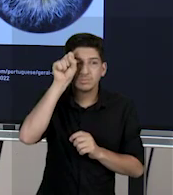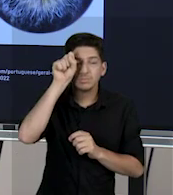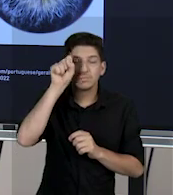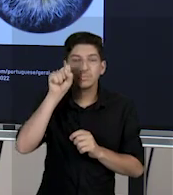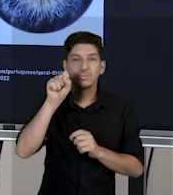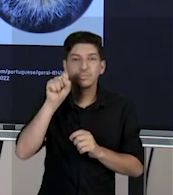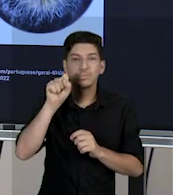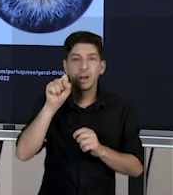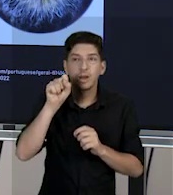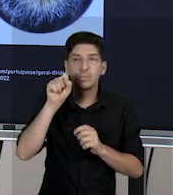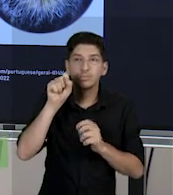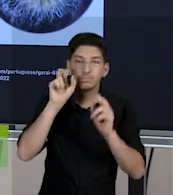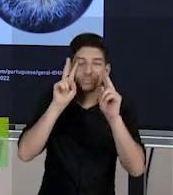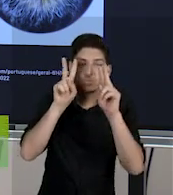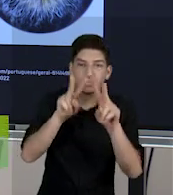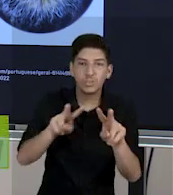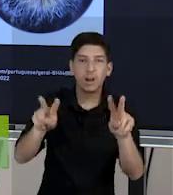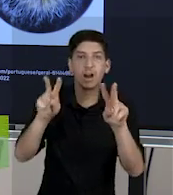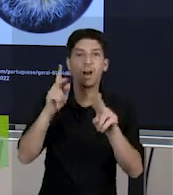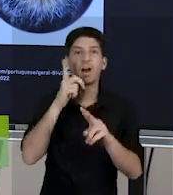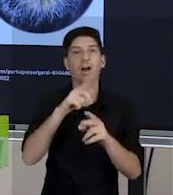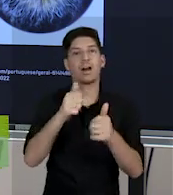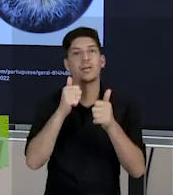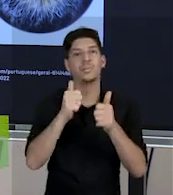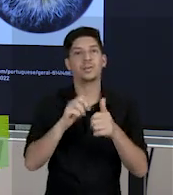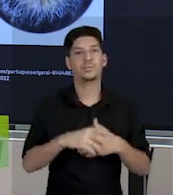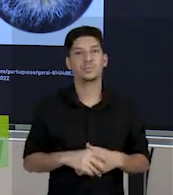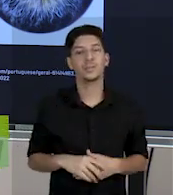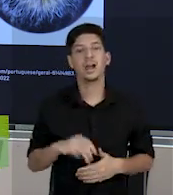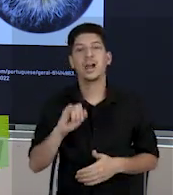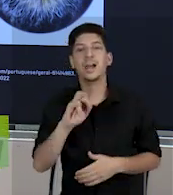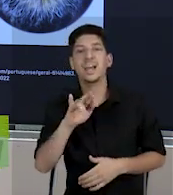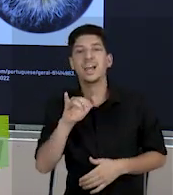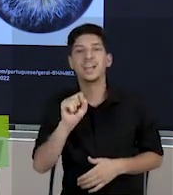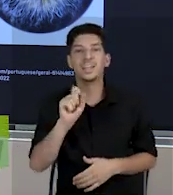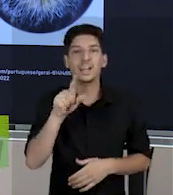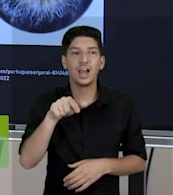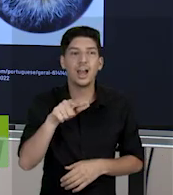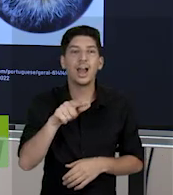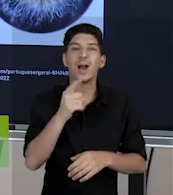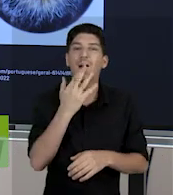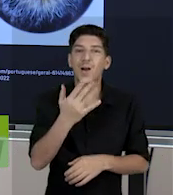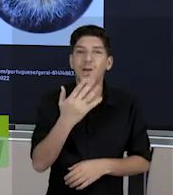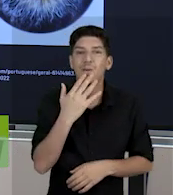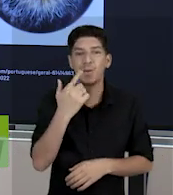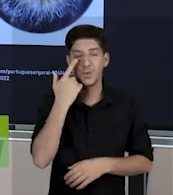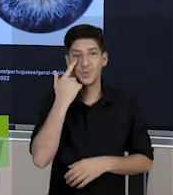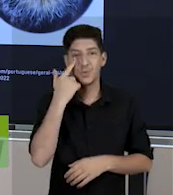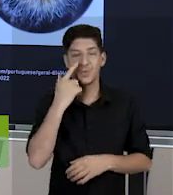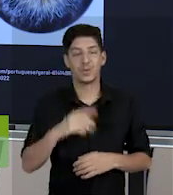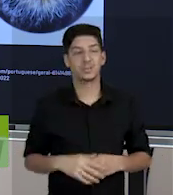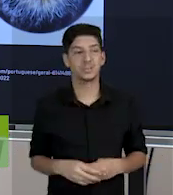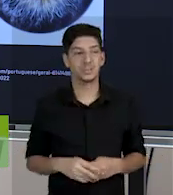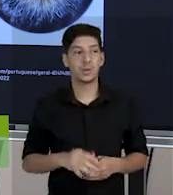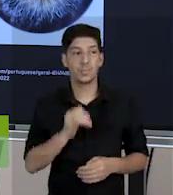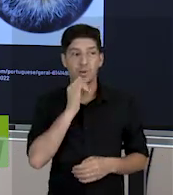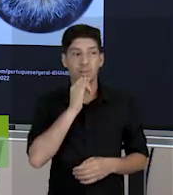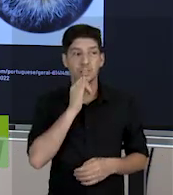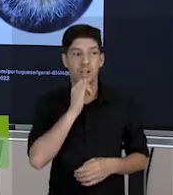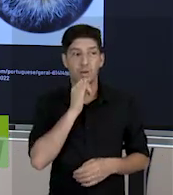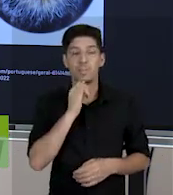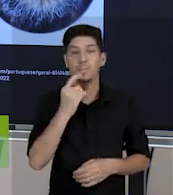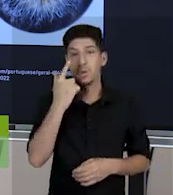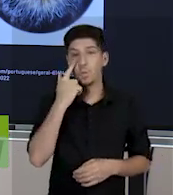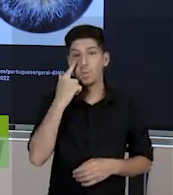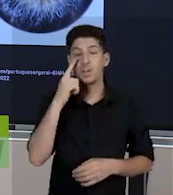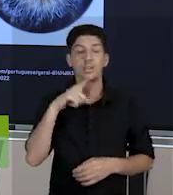adequada para a formação da visão. A íris, gente, é quem dá aquela corzinha do olho. Então, o meu olho tem uma cor meio mesclada,